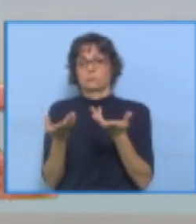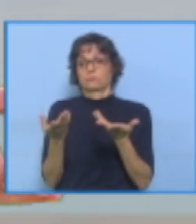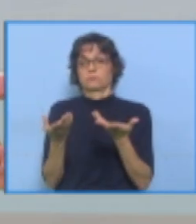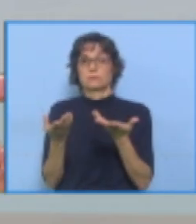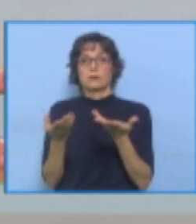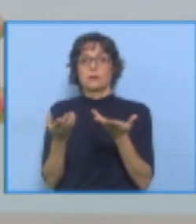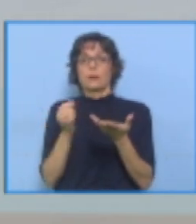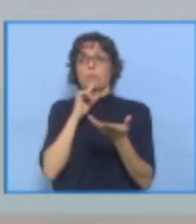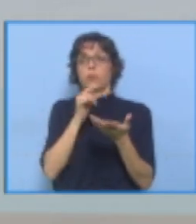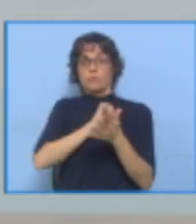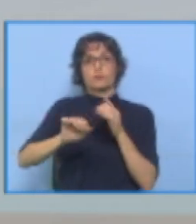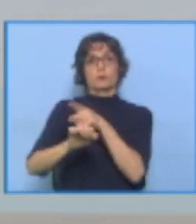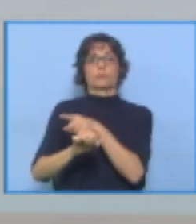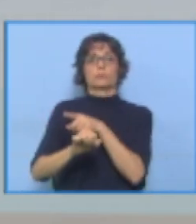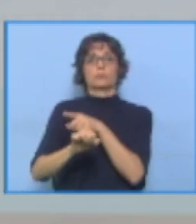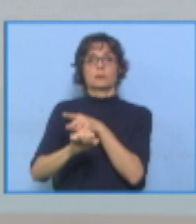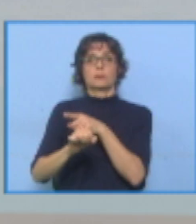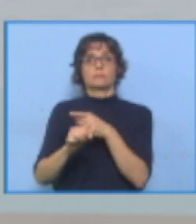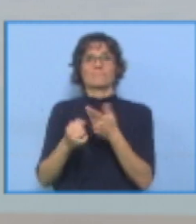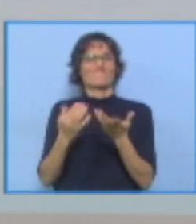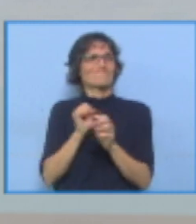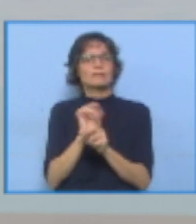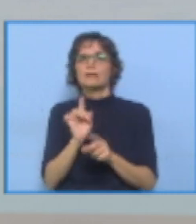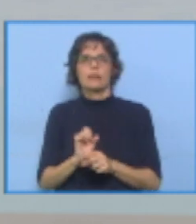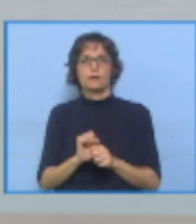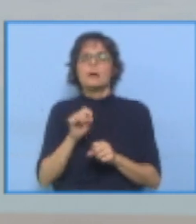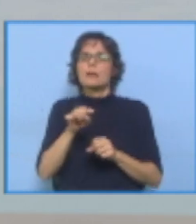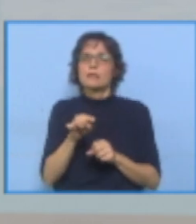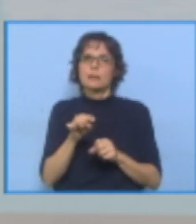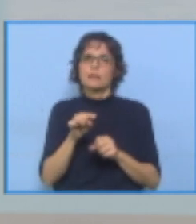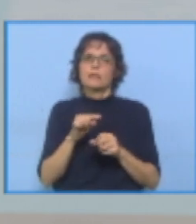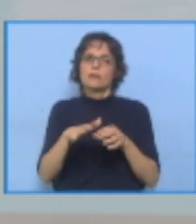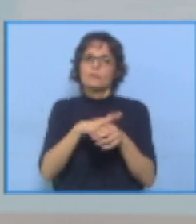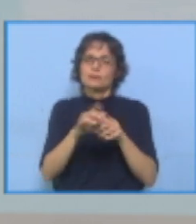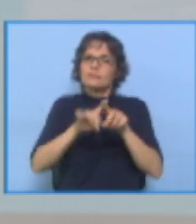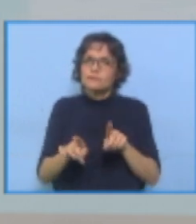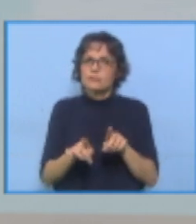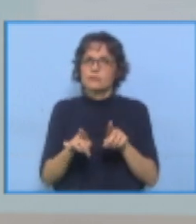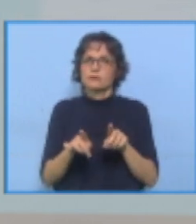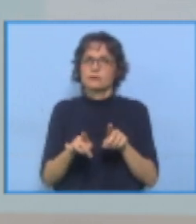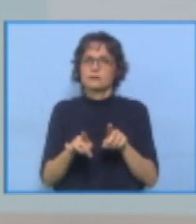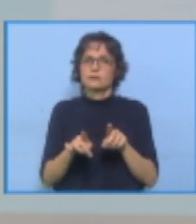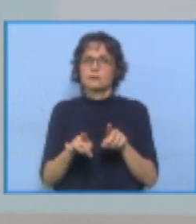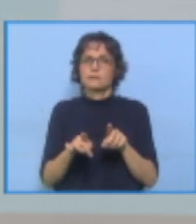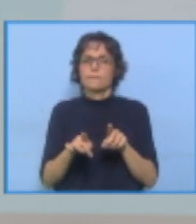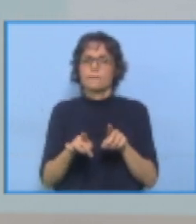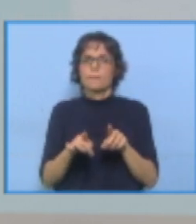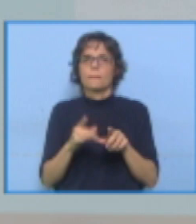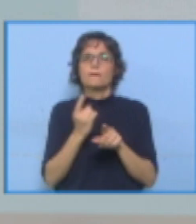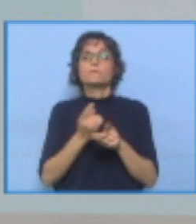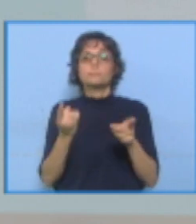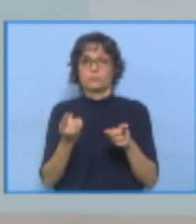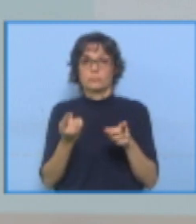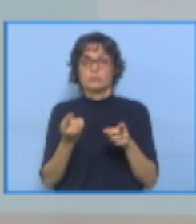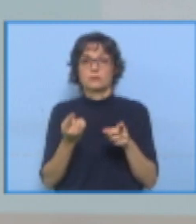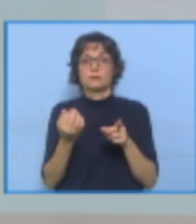seria contestável. Ou seja, não é uma questão de legislar sobre coisas que nos